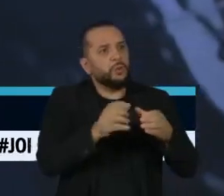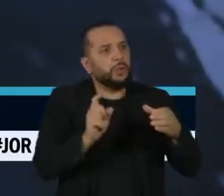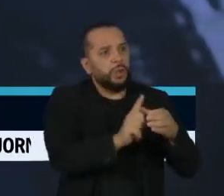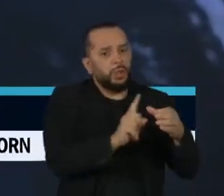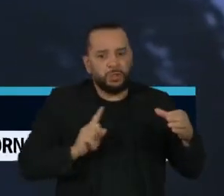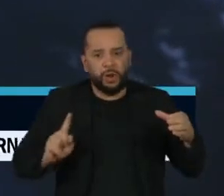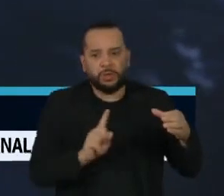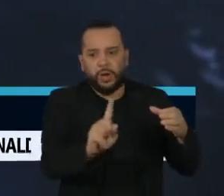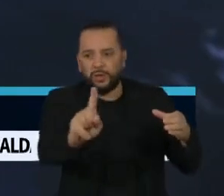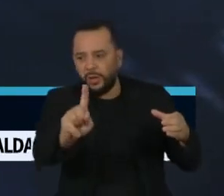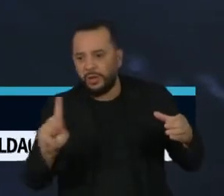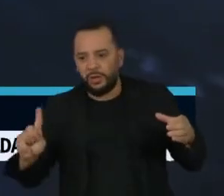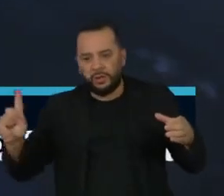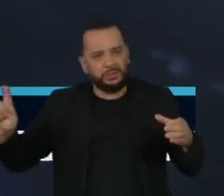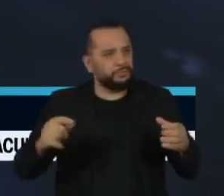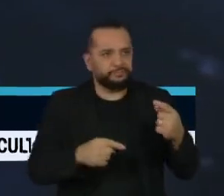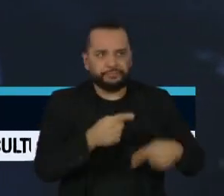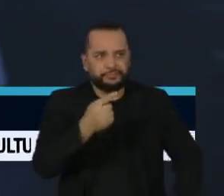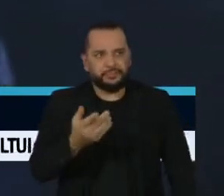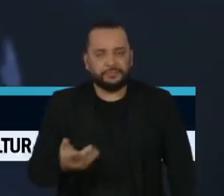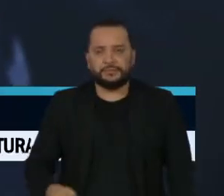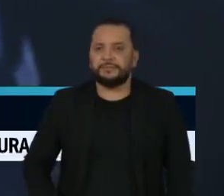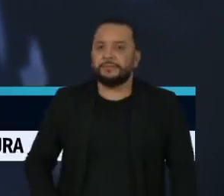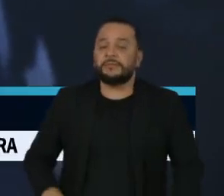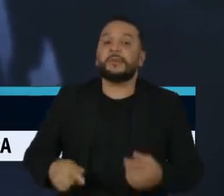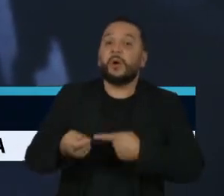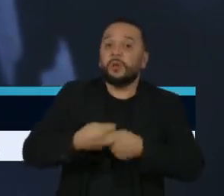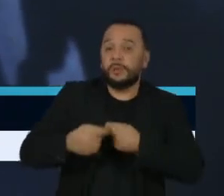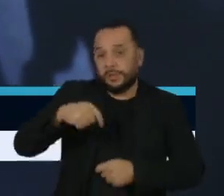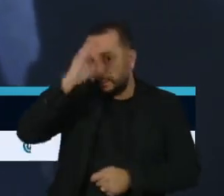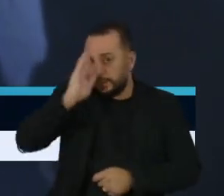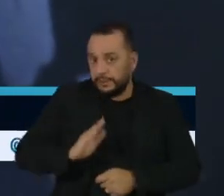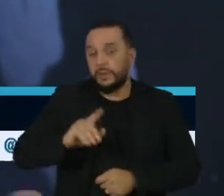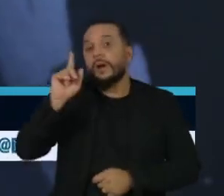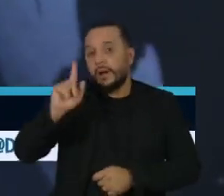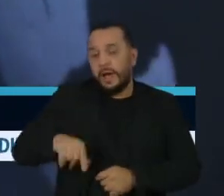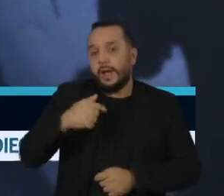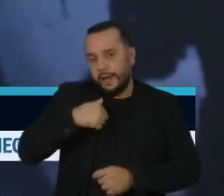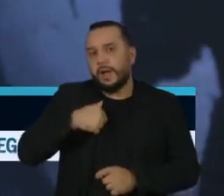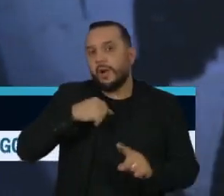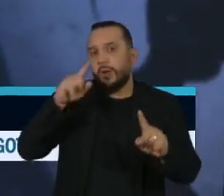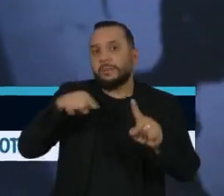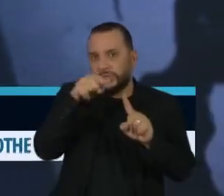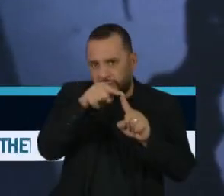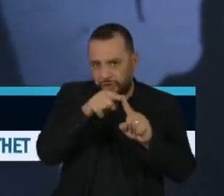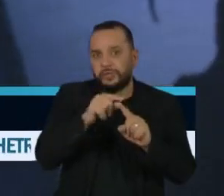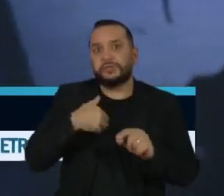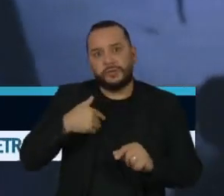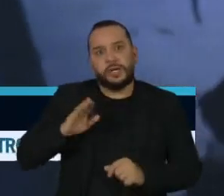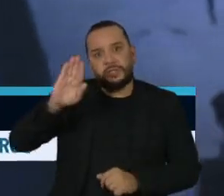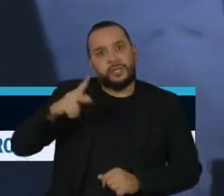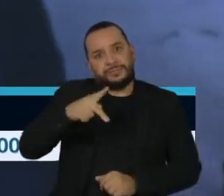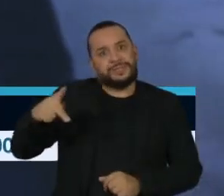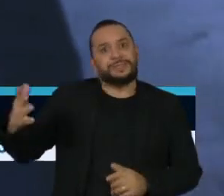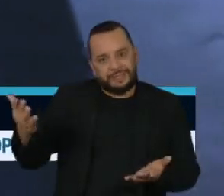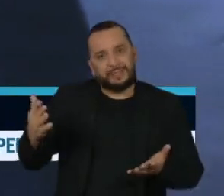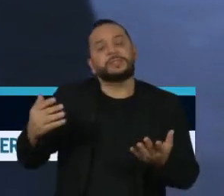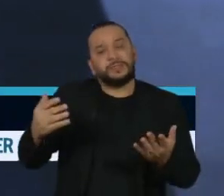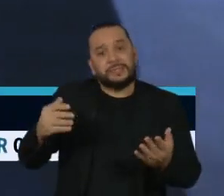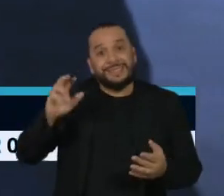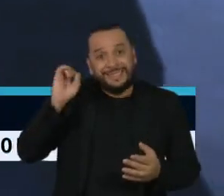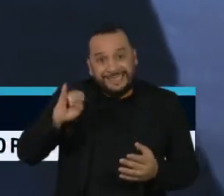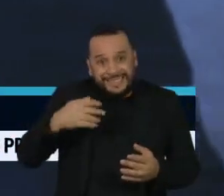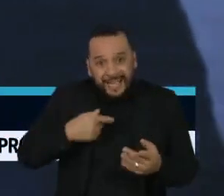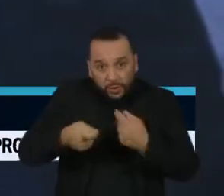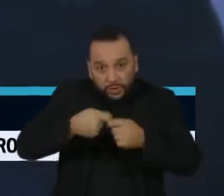e a situação da economia no país deve ser o principal alvo dos candidatos a corrida ao Palácio do Planalto e ser decisiva para o